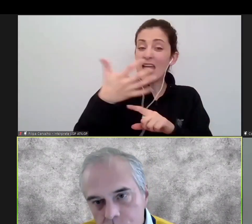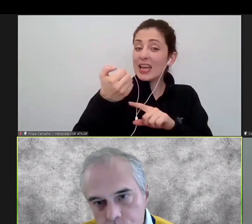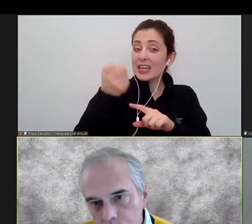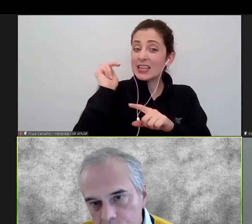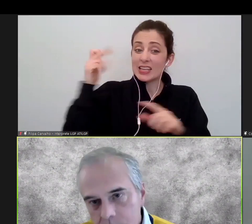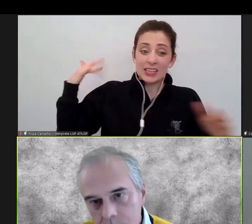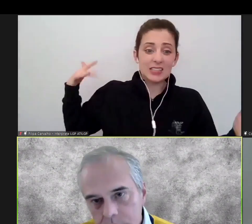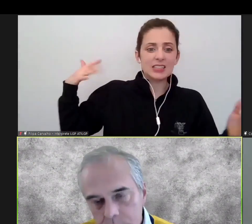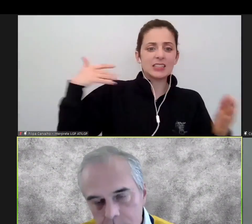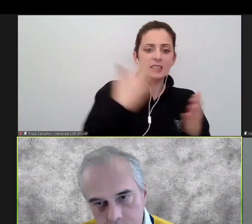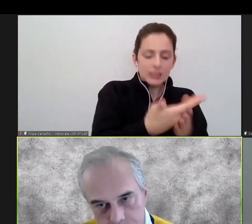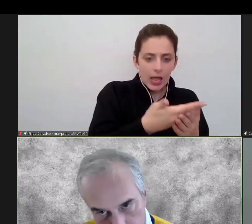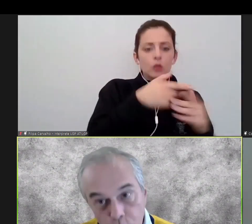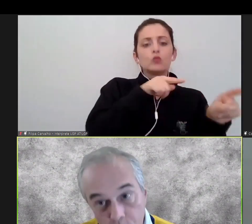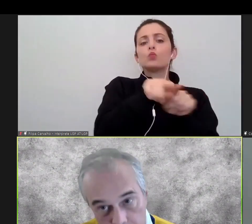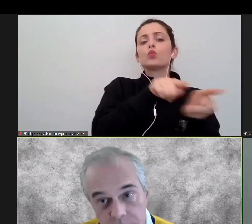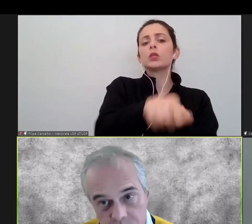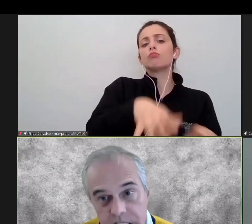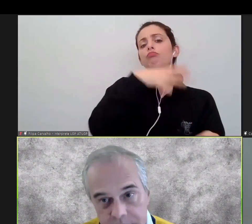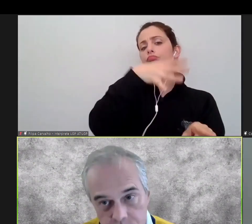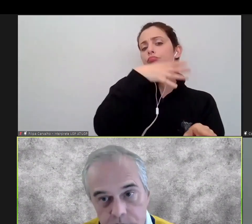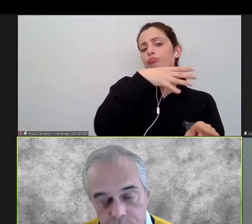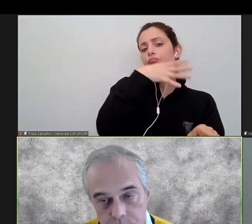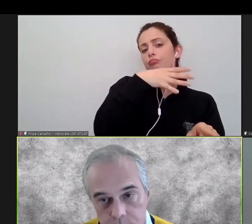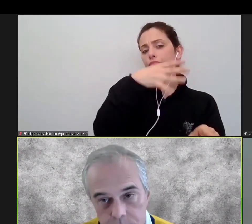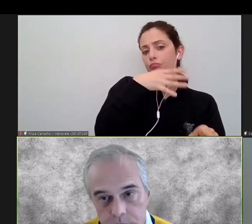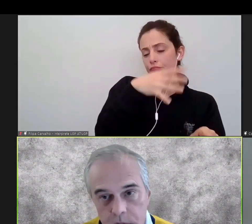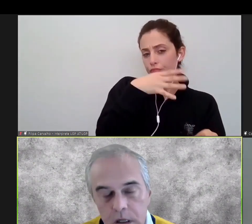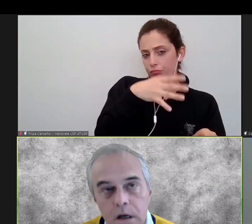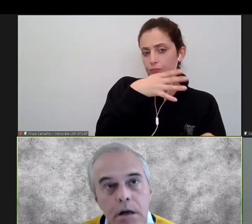de discursos no legislativo